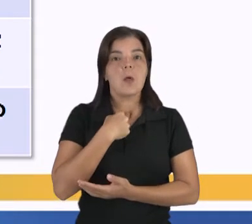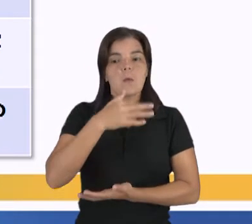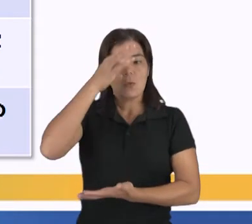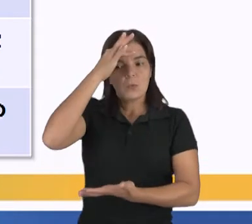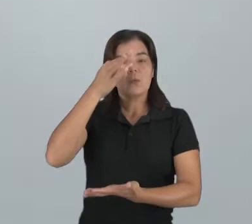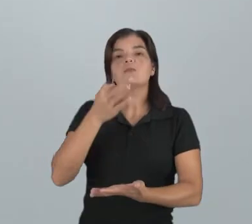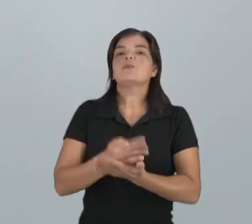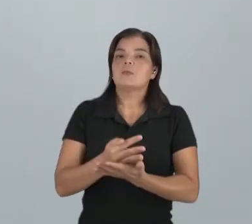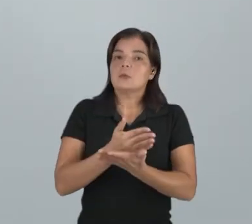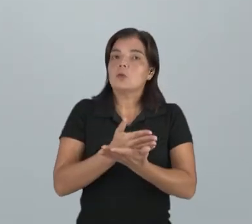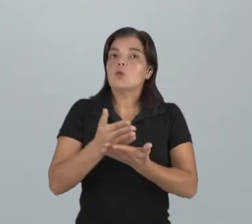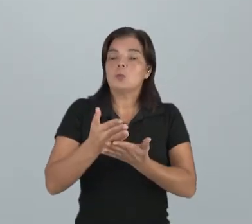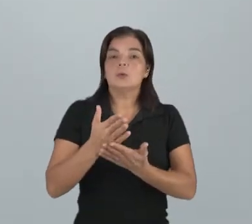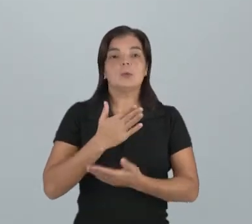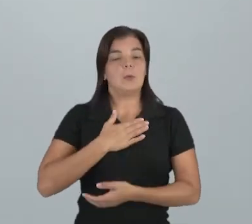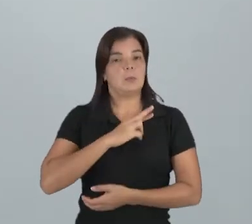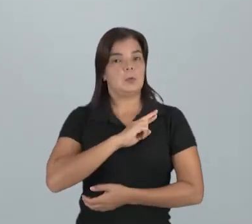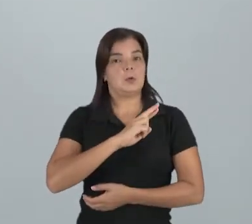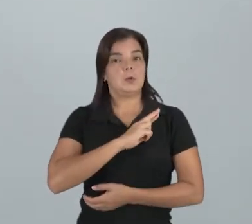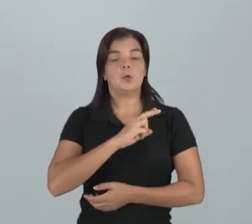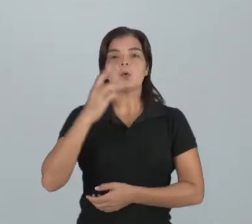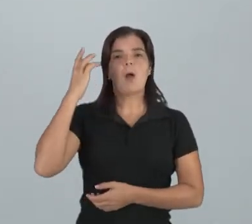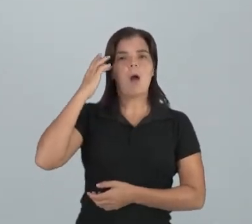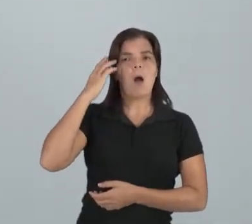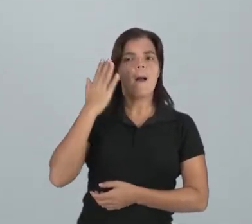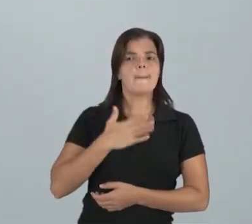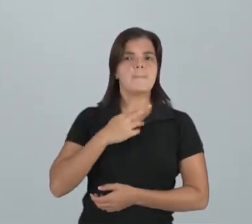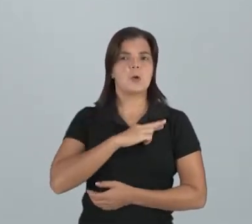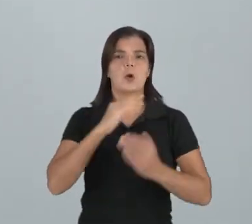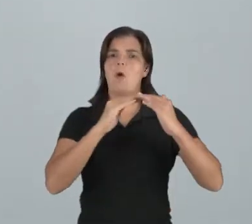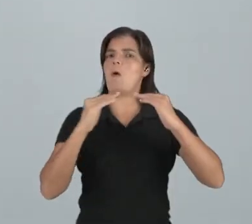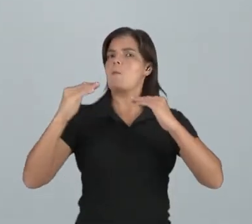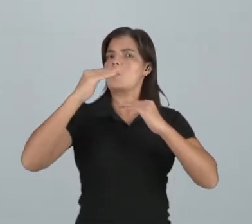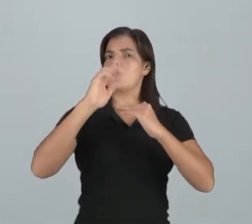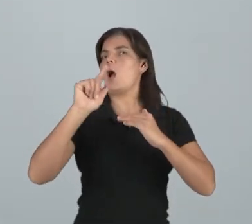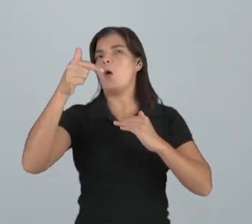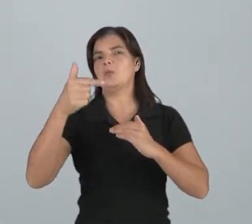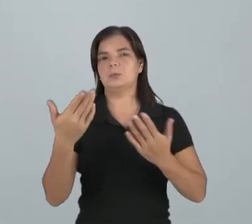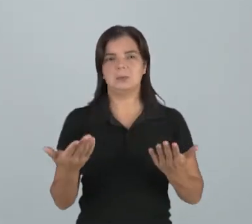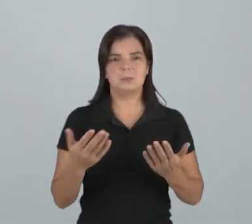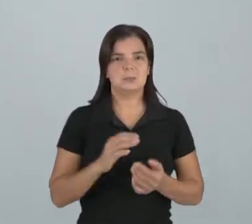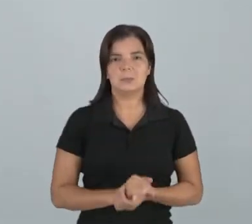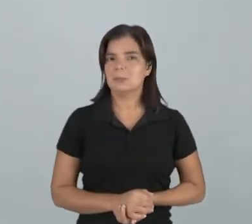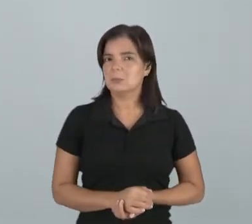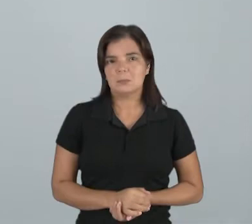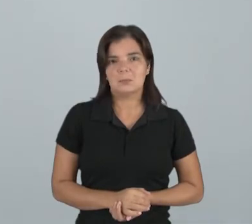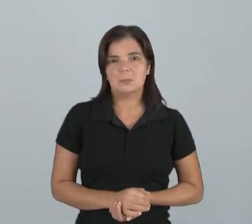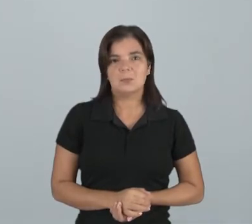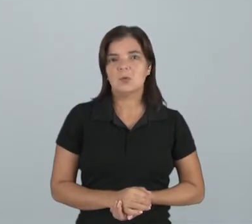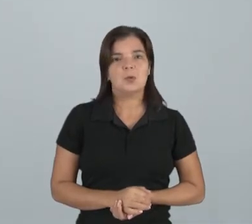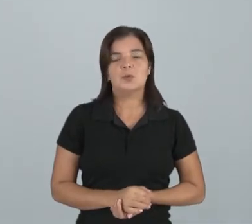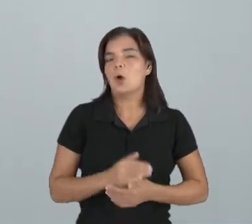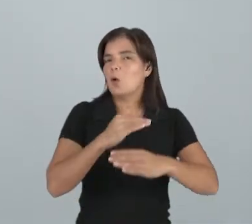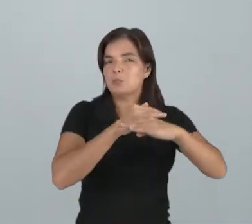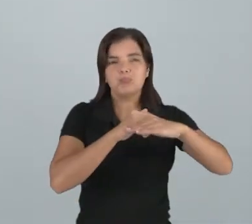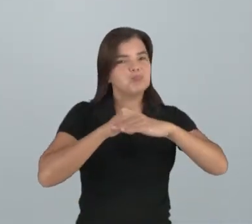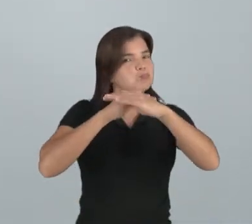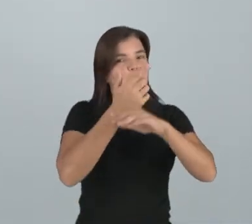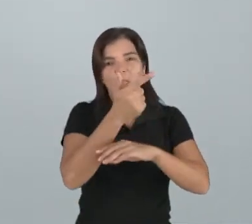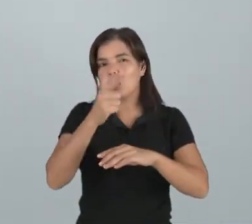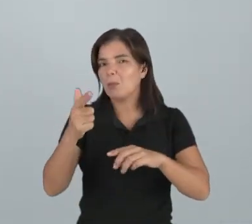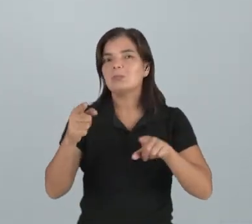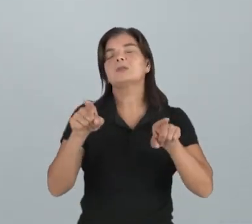fiel aos princípios da minha religião quando eu acho que a minha religião é superior a qualquer outra. Isso não há igualdade